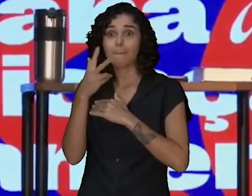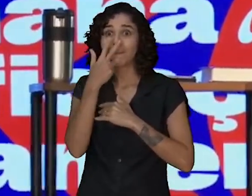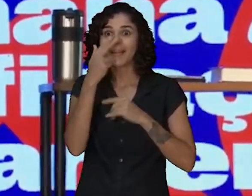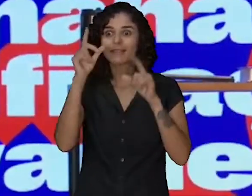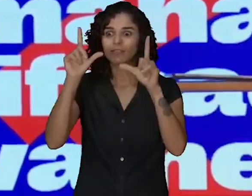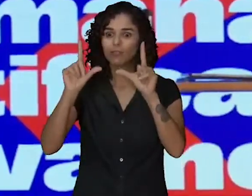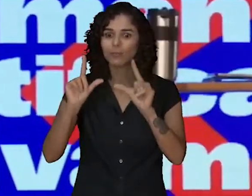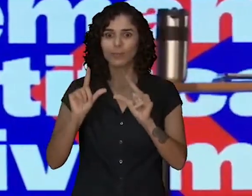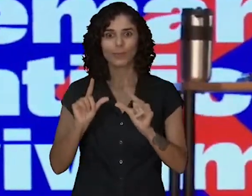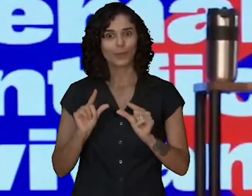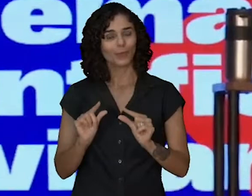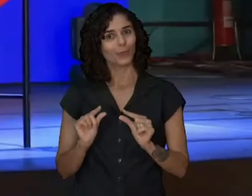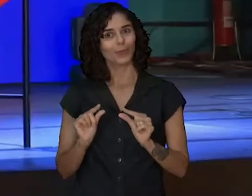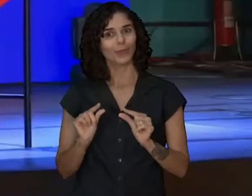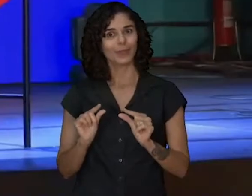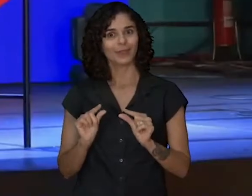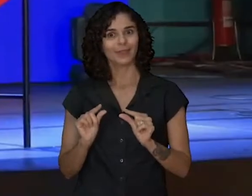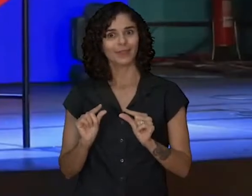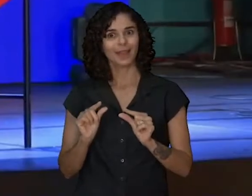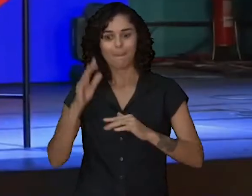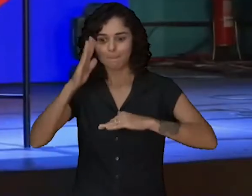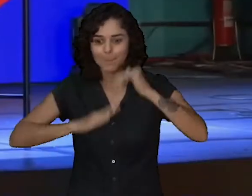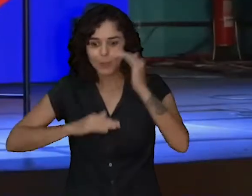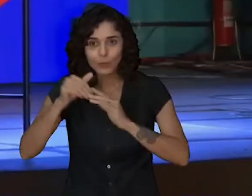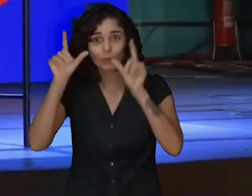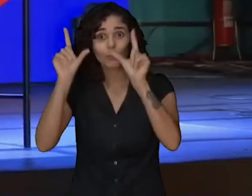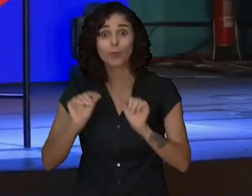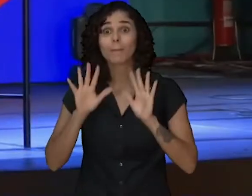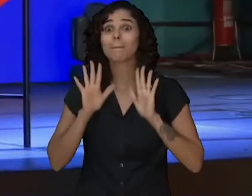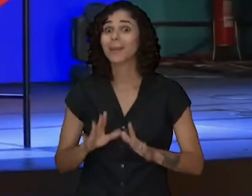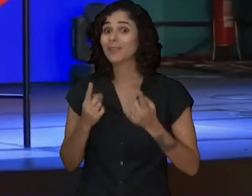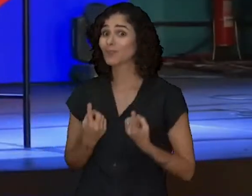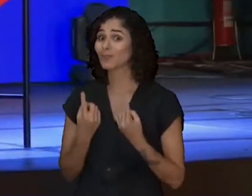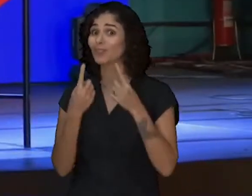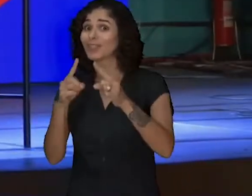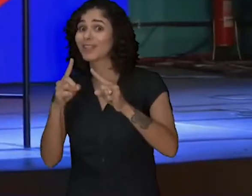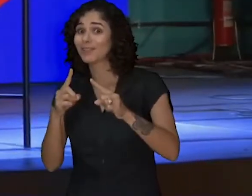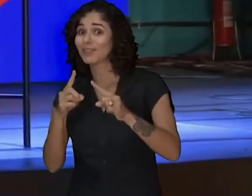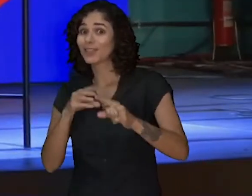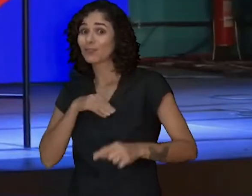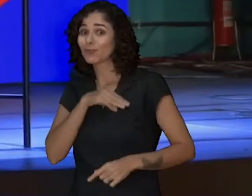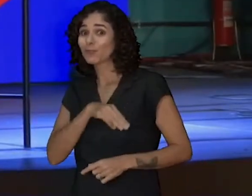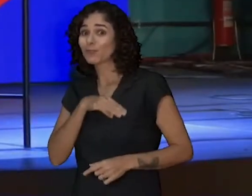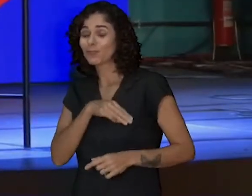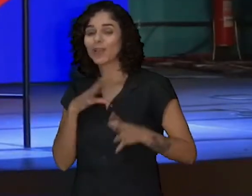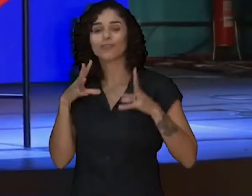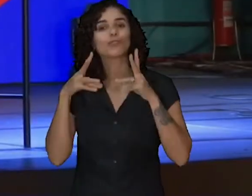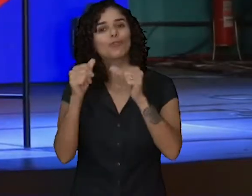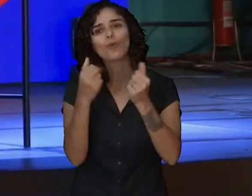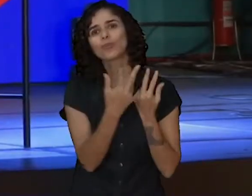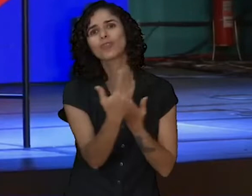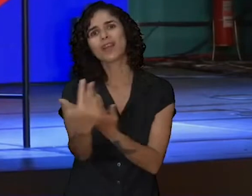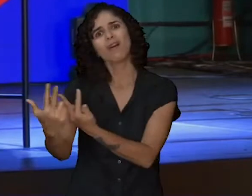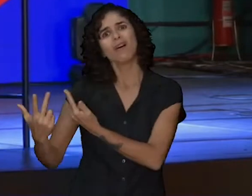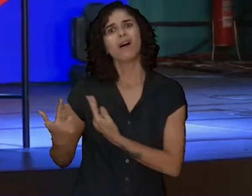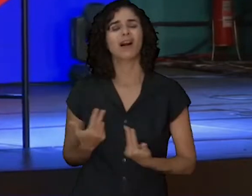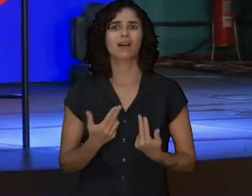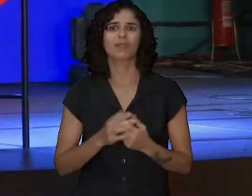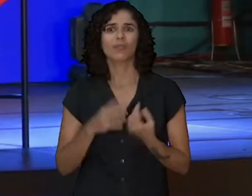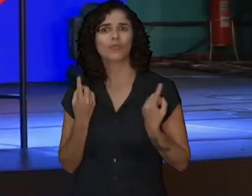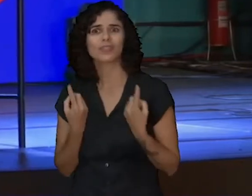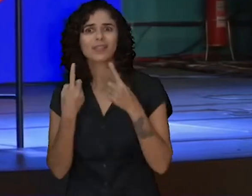entendendo que o desafio de alcançar todas as pessoas, o desafio de alimentar o mundo,